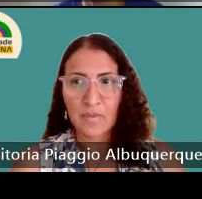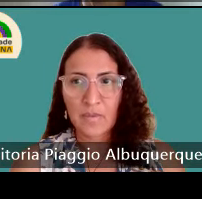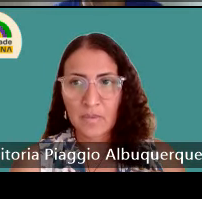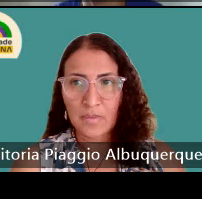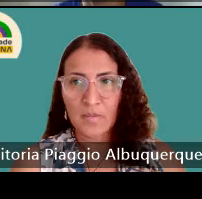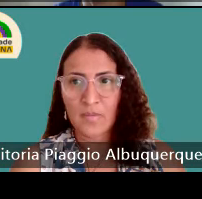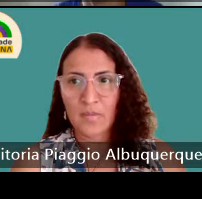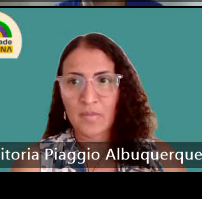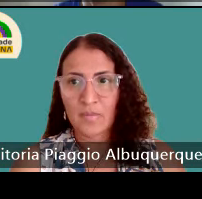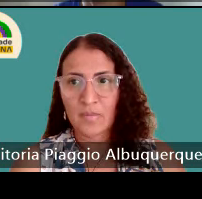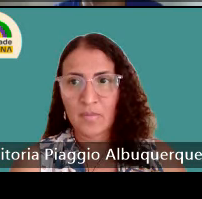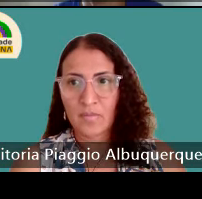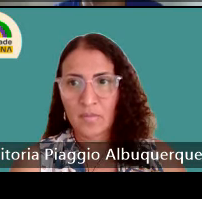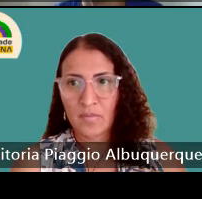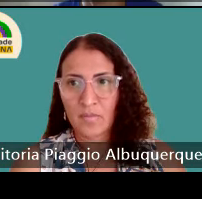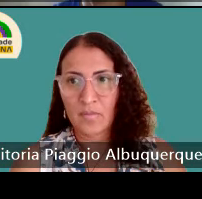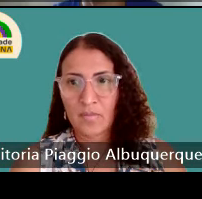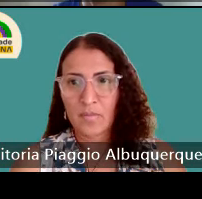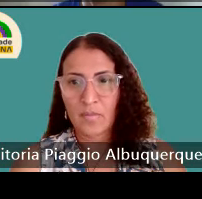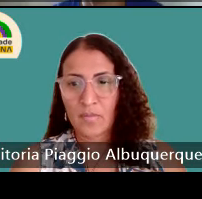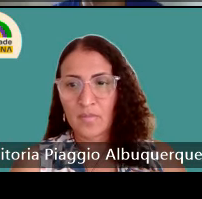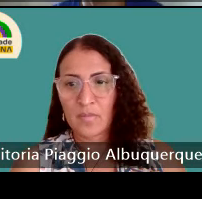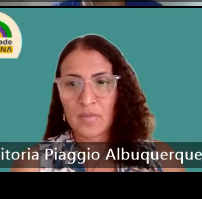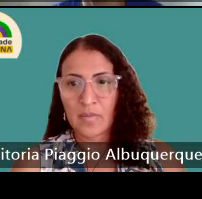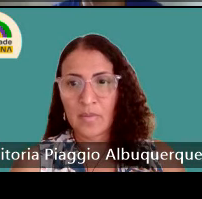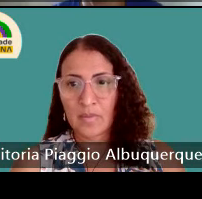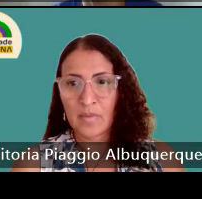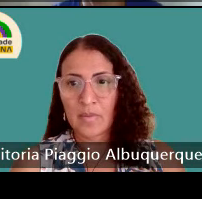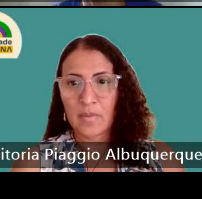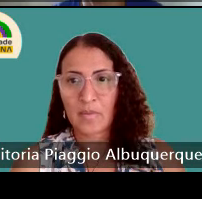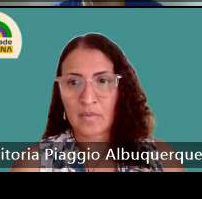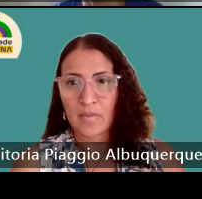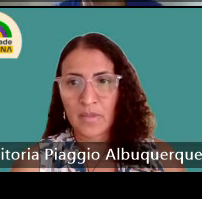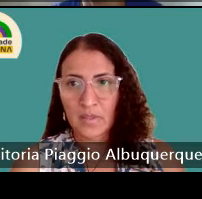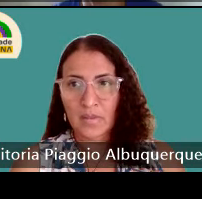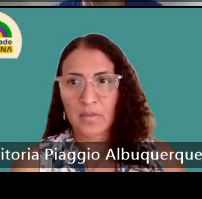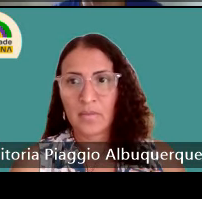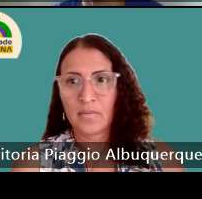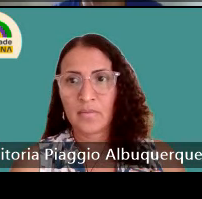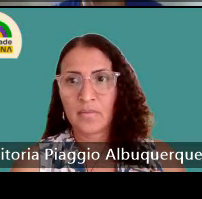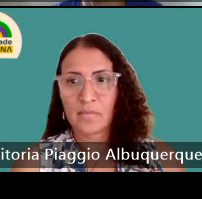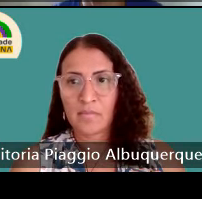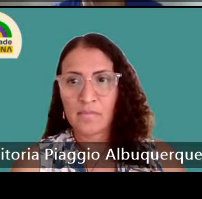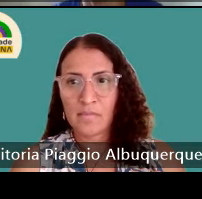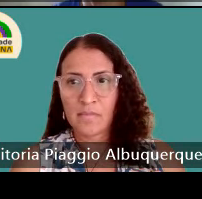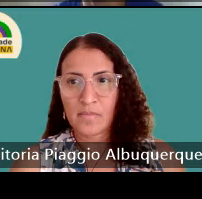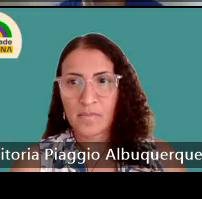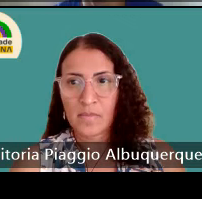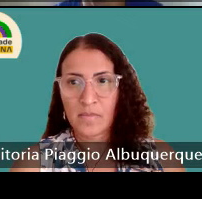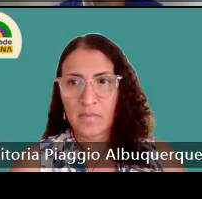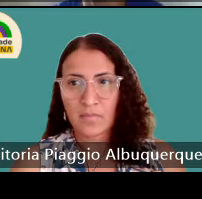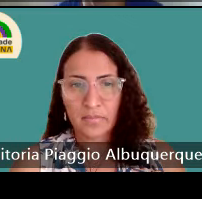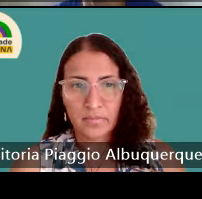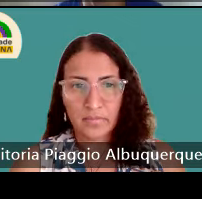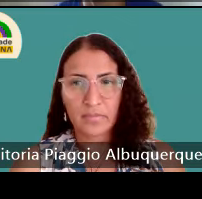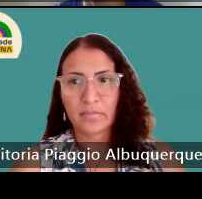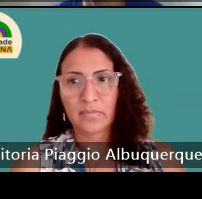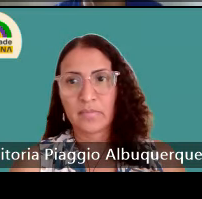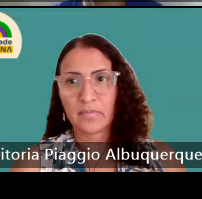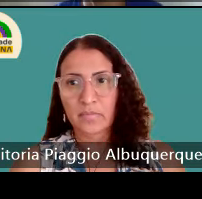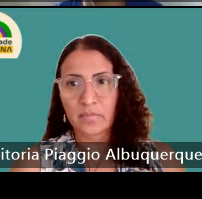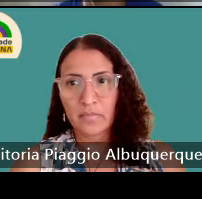em critérios que sejam robustos né Eh na legislação eh promover a devida publicidade